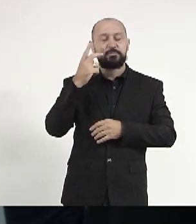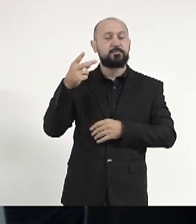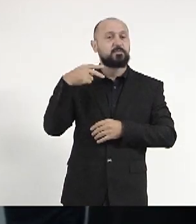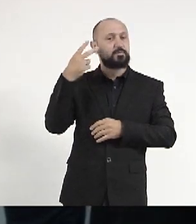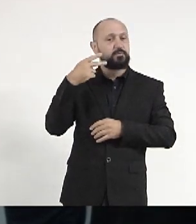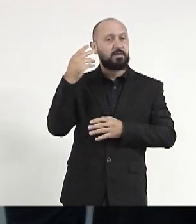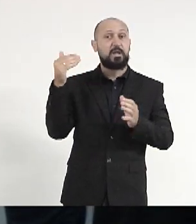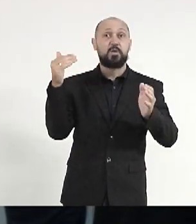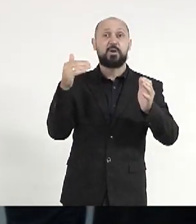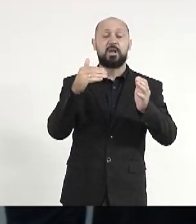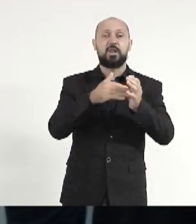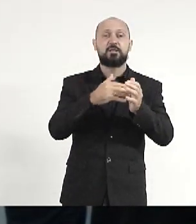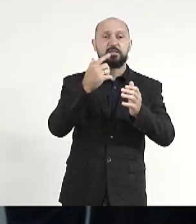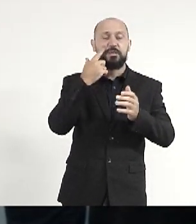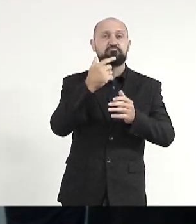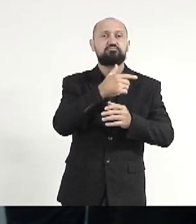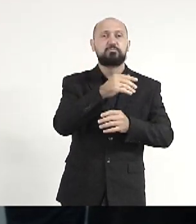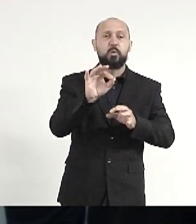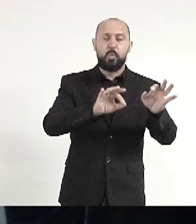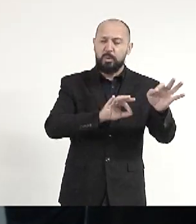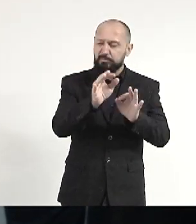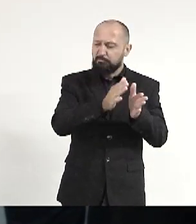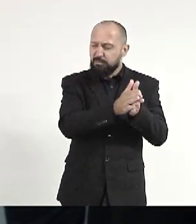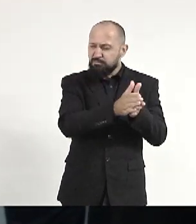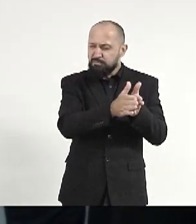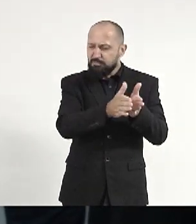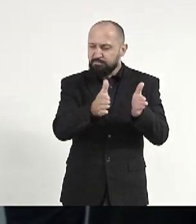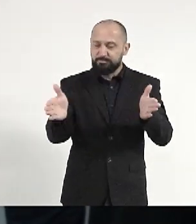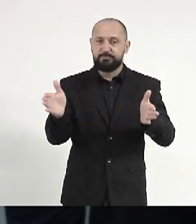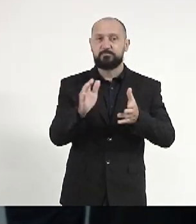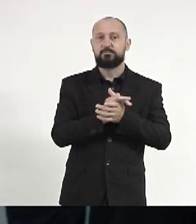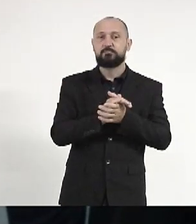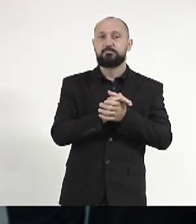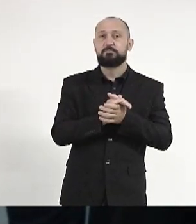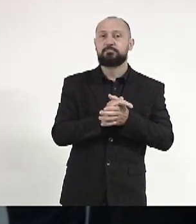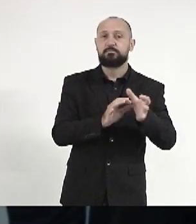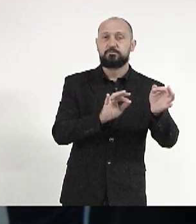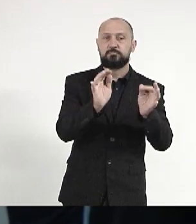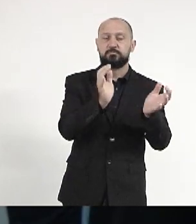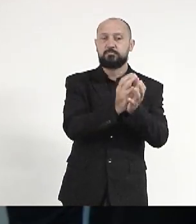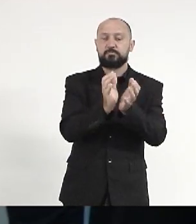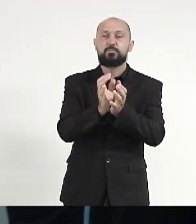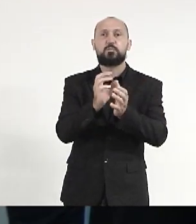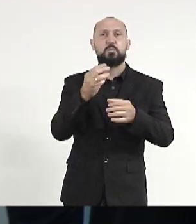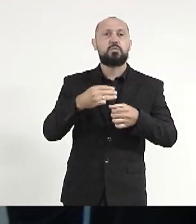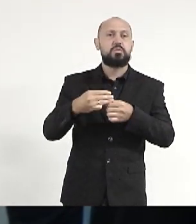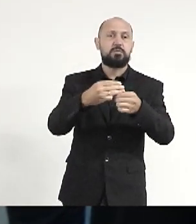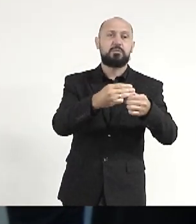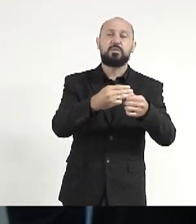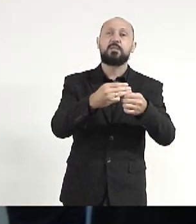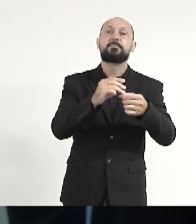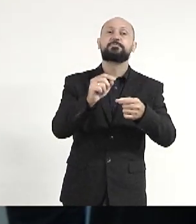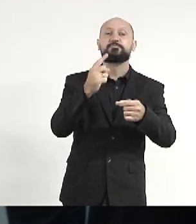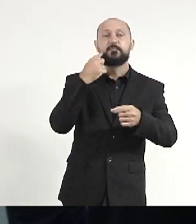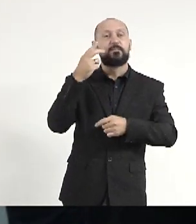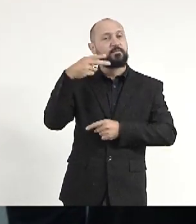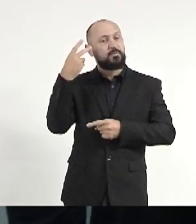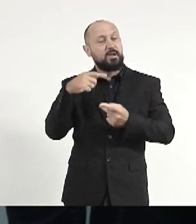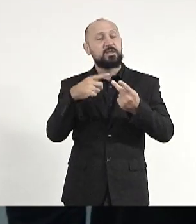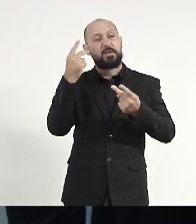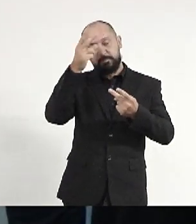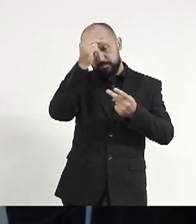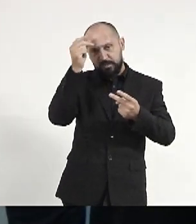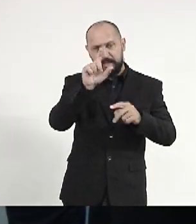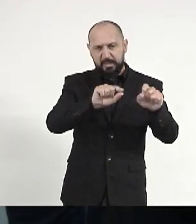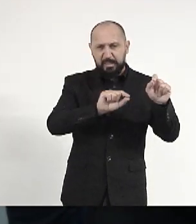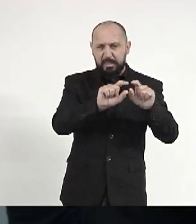República e pronto, você arruma, organiza os times, os parceiros dos municípios, quer de vereador, quer prefeito,